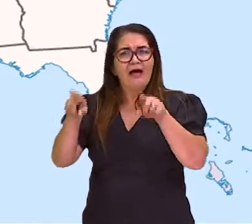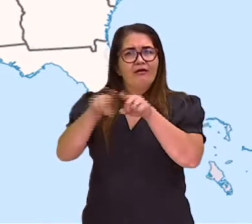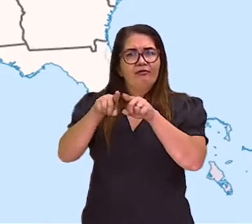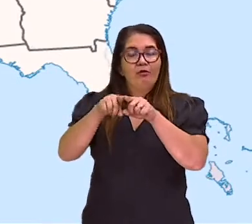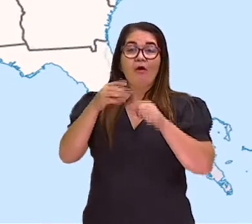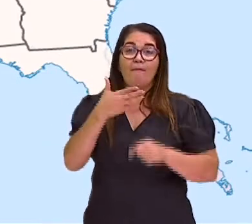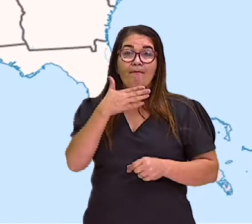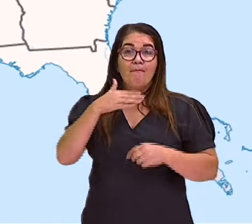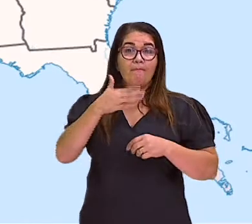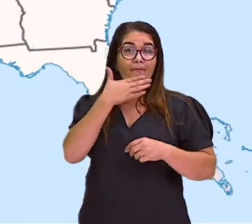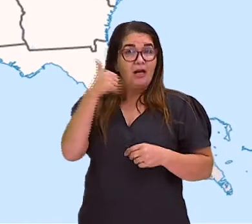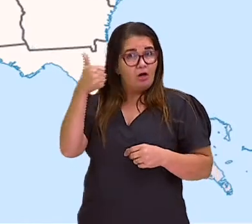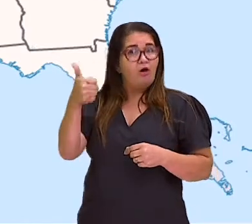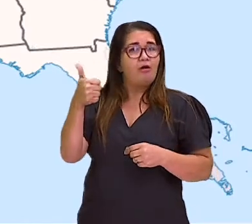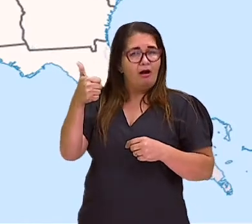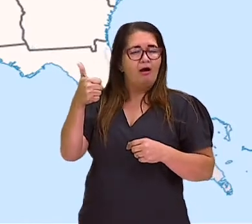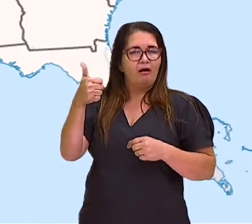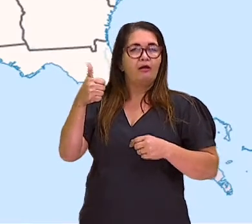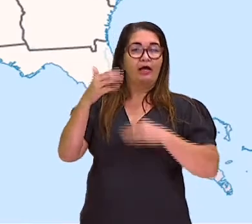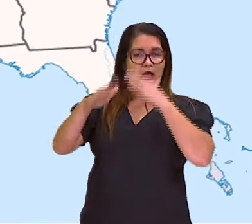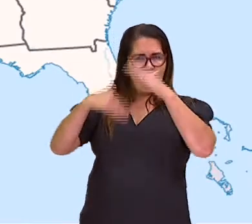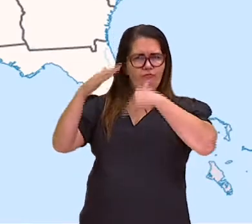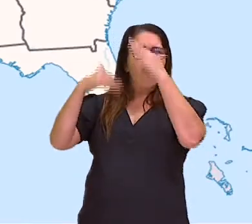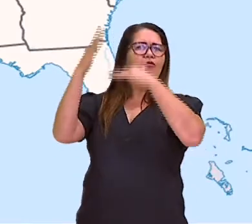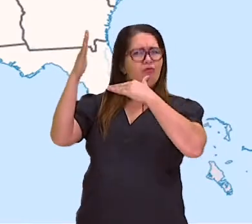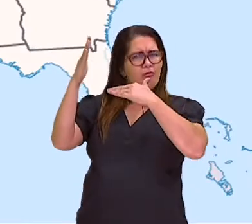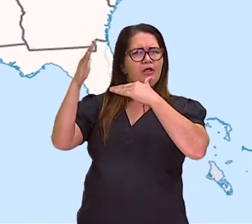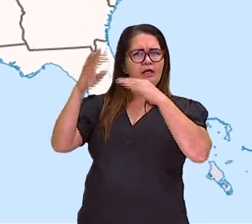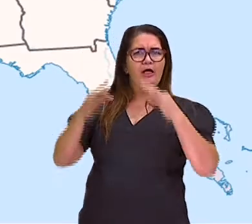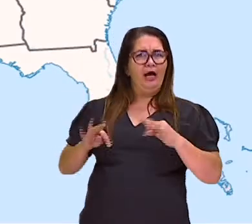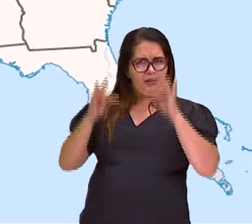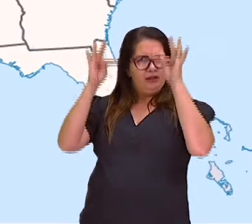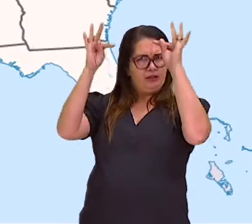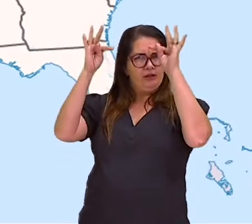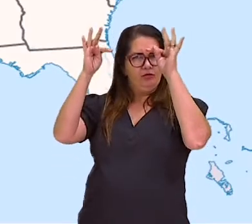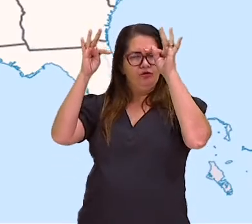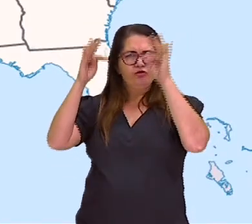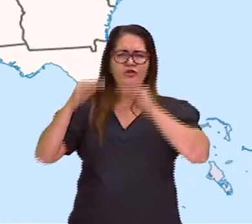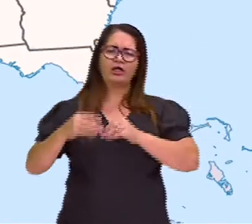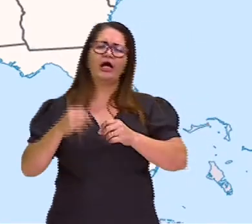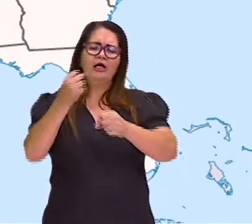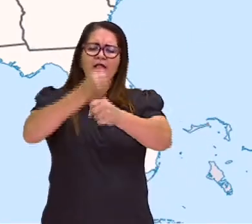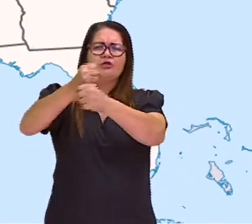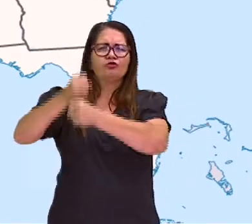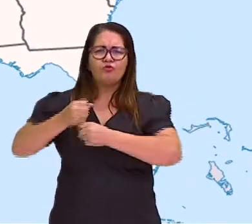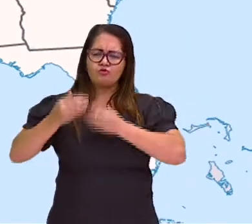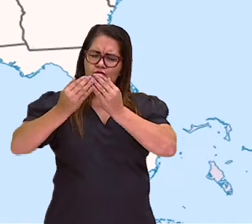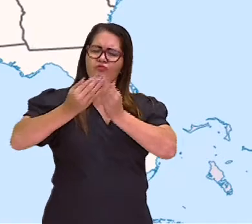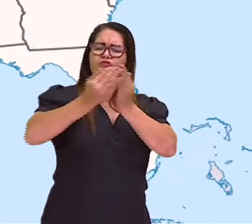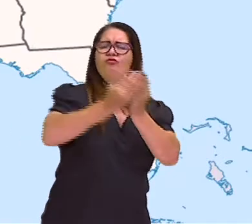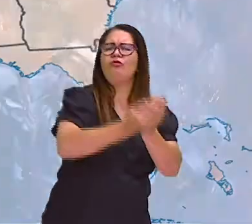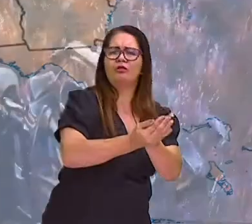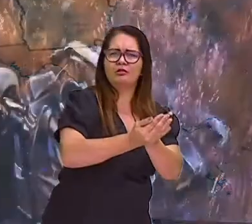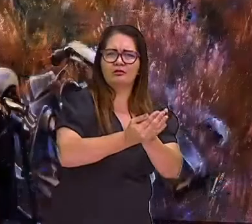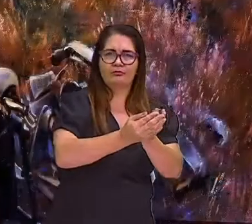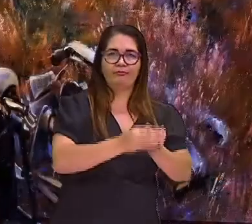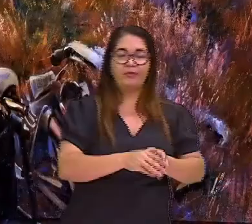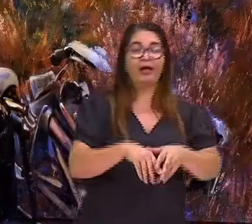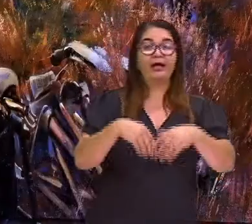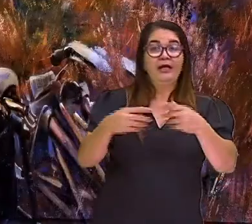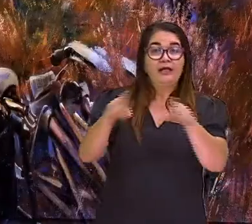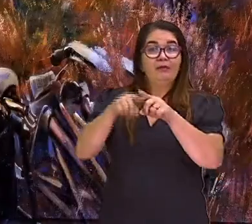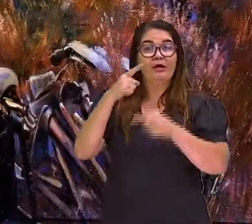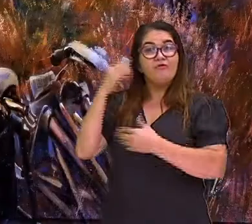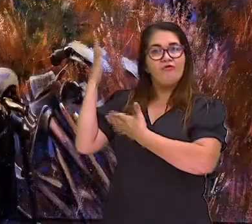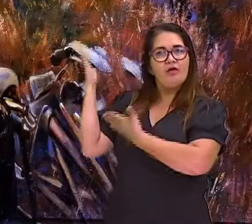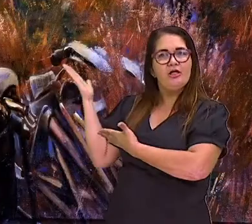ordenada pela rainha. Vamos ver na imagem anterior, quando a rainha Elizabeth I